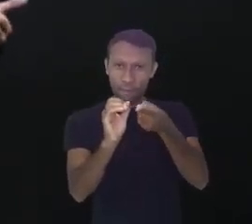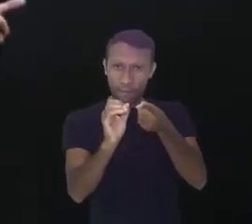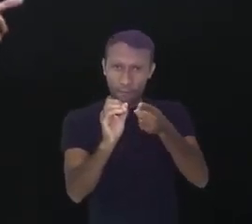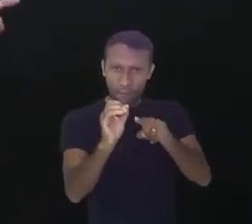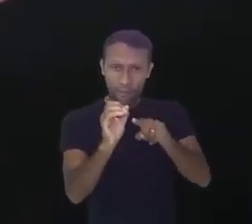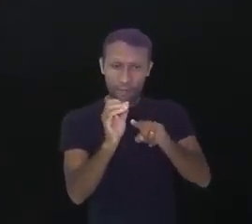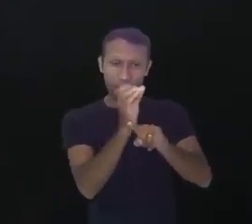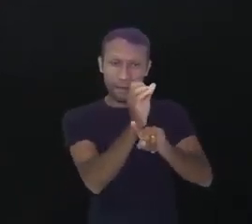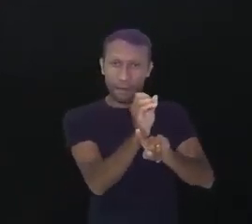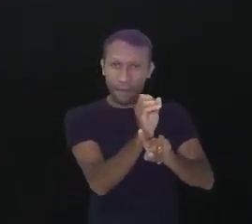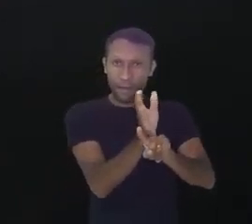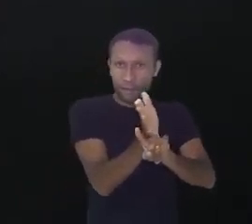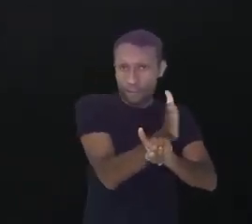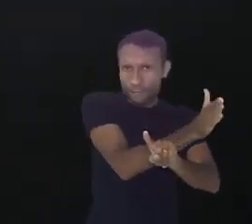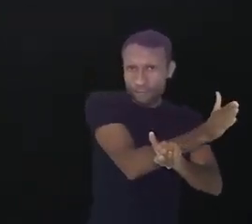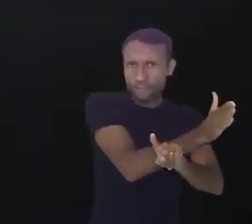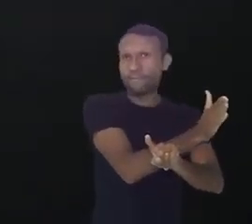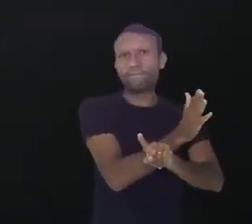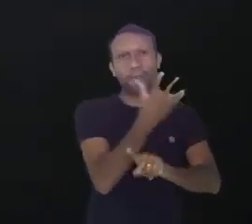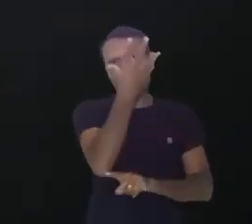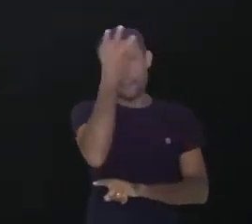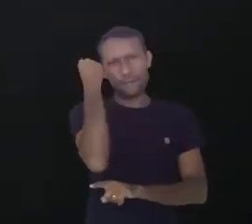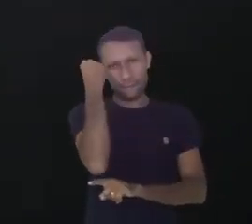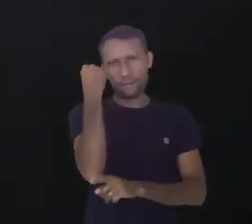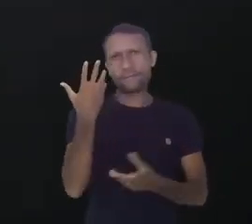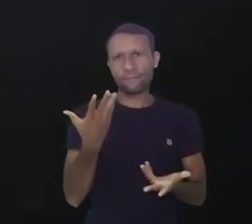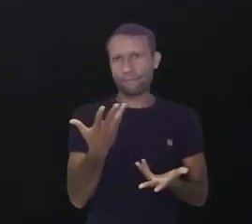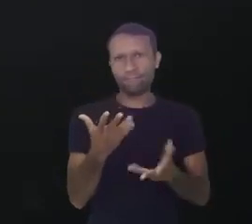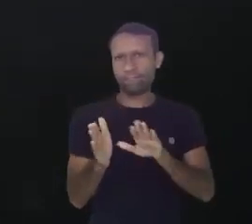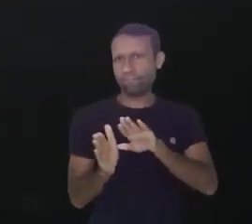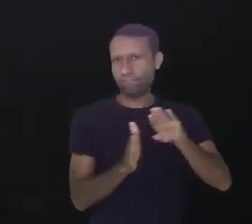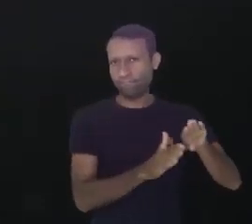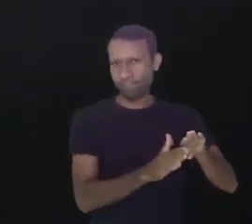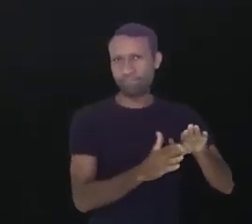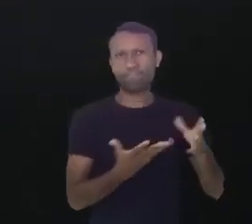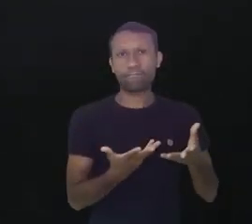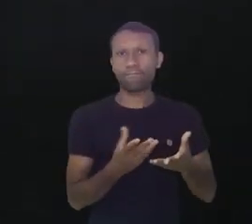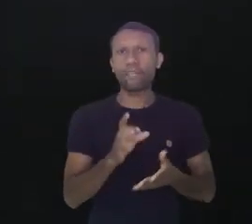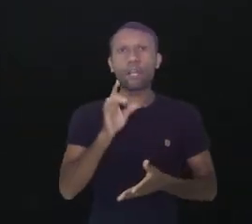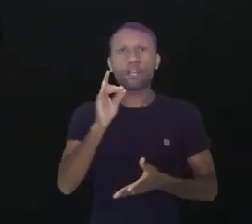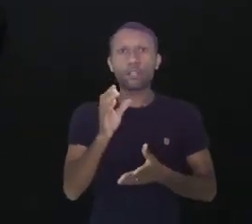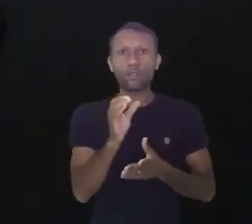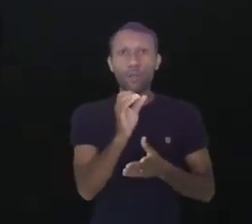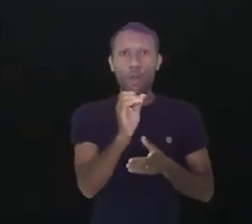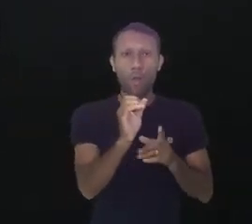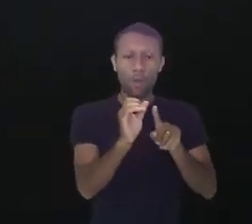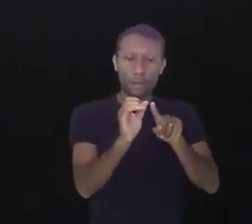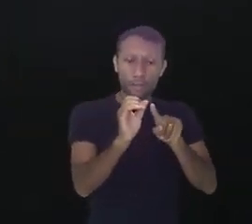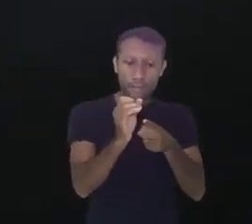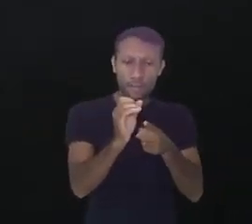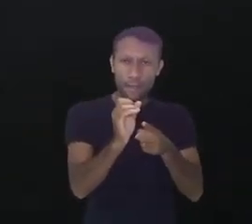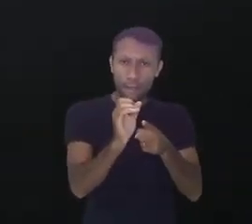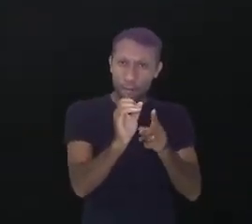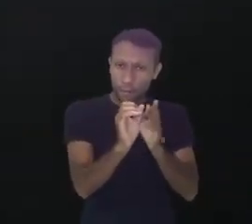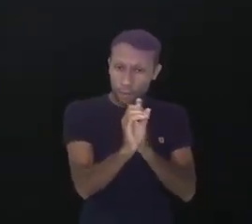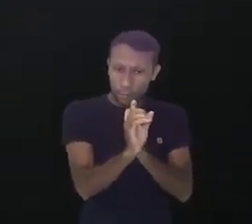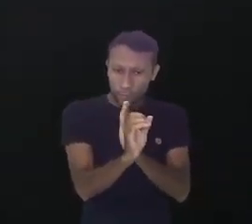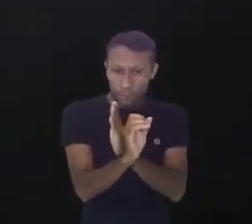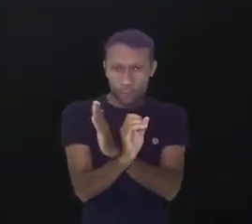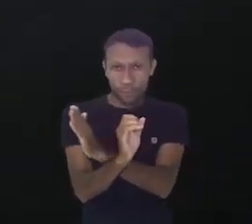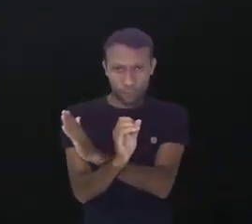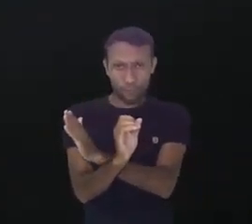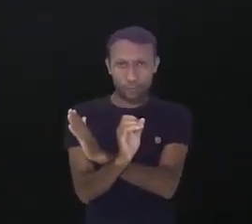gente vai fazer agora, tá? Por quê? Porque zero à esquerda não vale de nada. Eu só vou considerar então o meu número